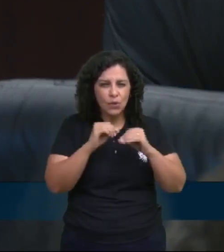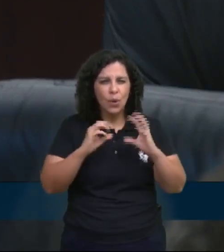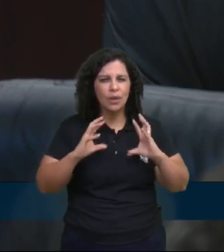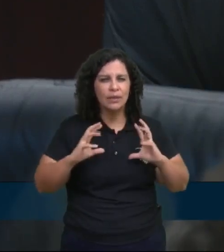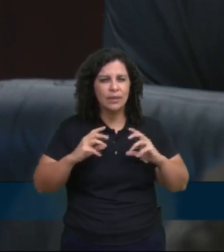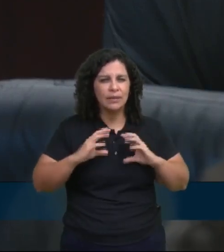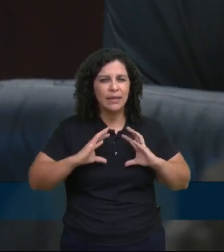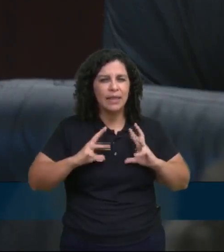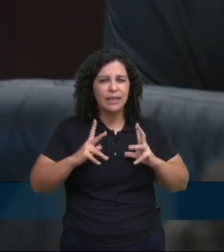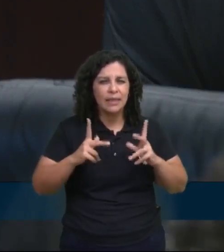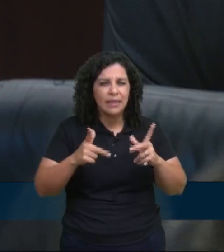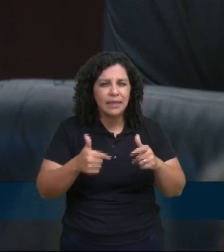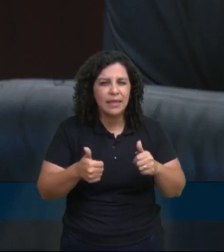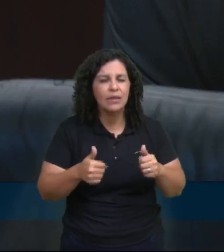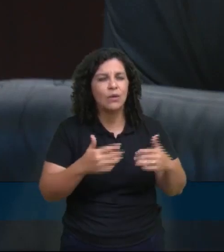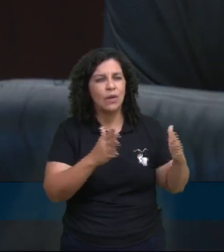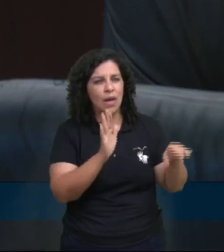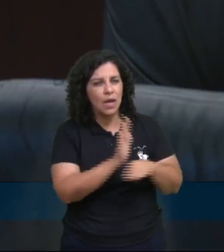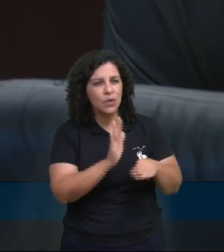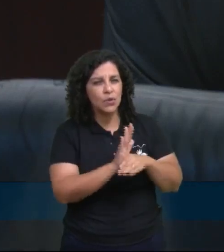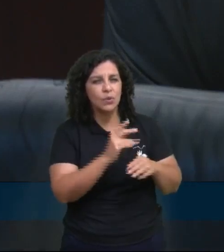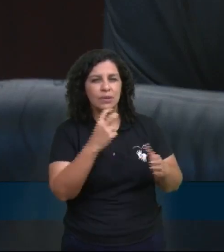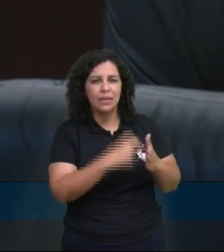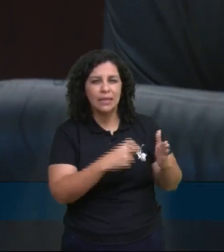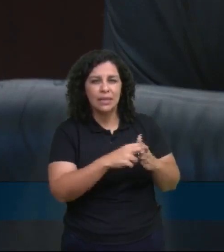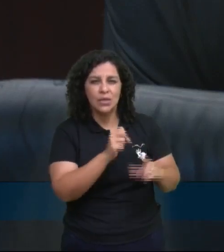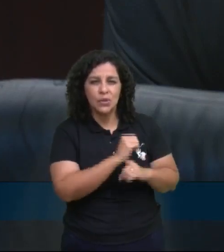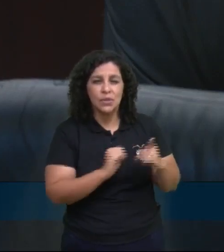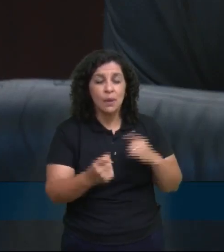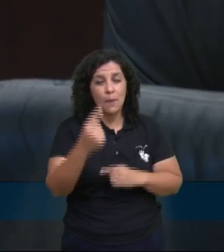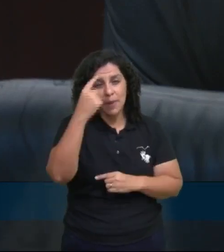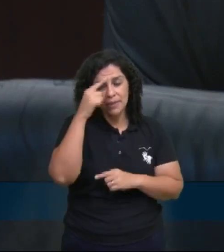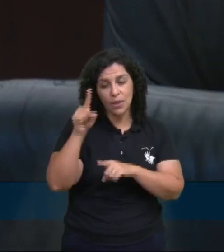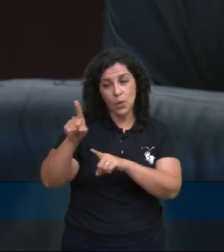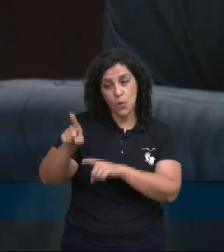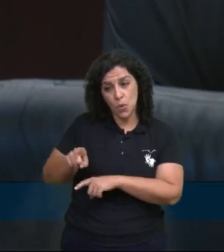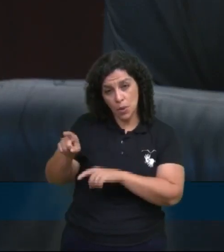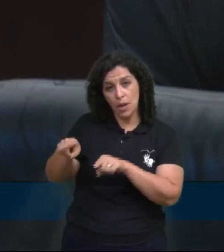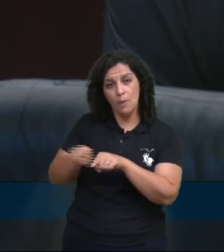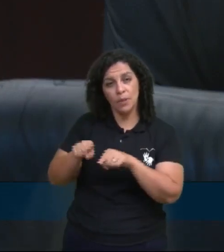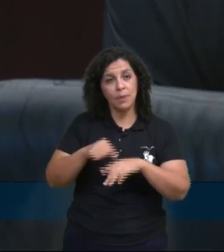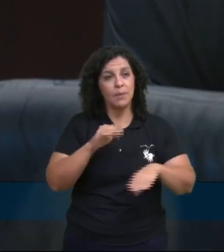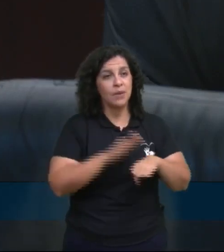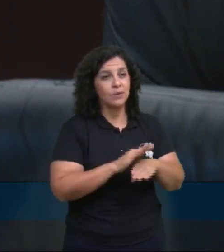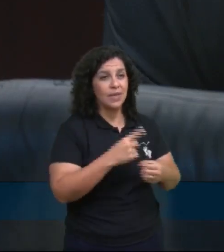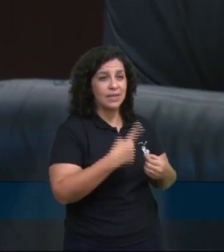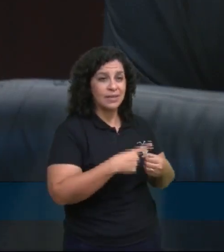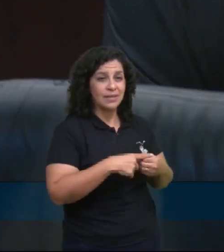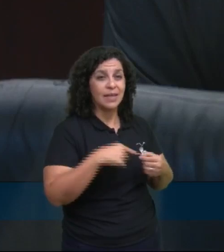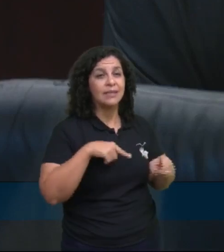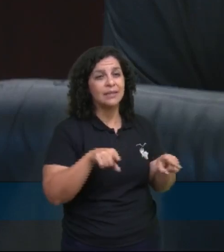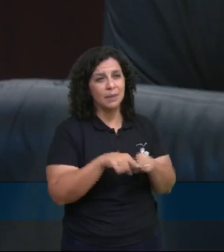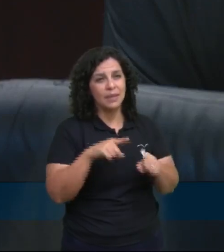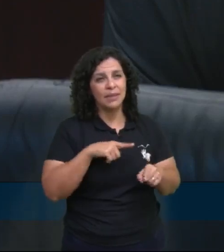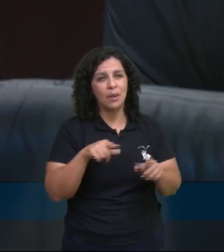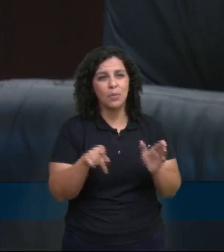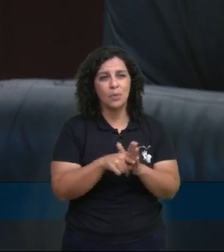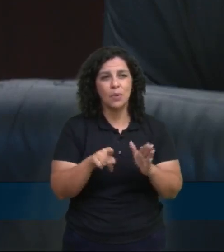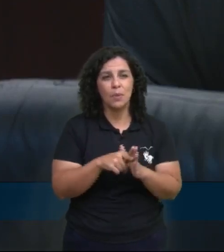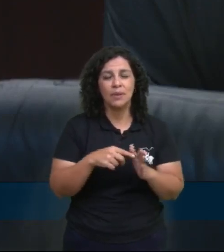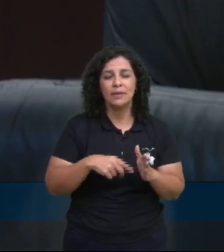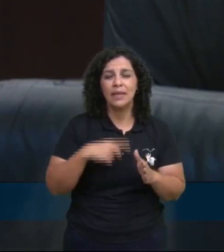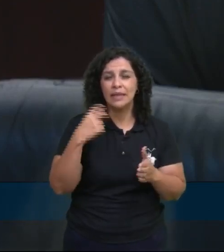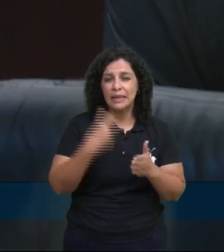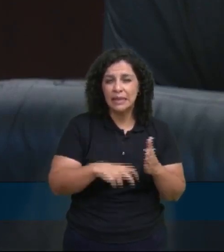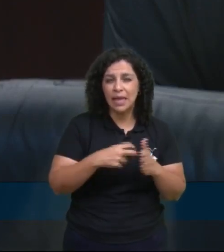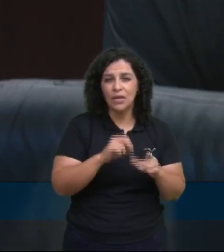tarifa social, pensando no campo e na cidade. E aí veio a preocupação com os menos favorecidos, aí vem essa questão da tarifa